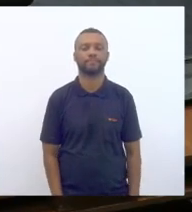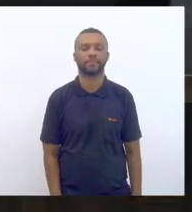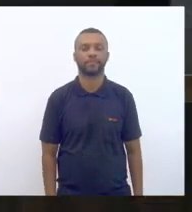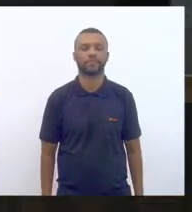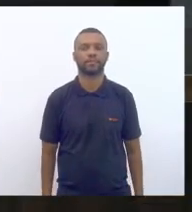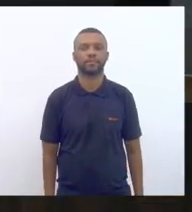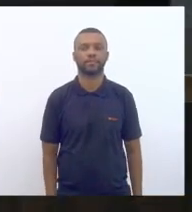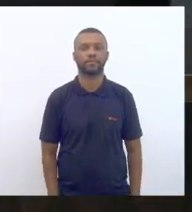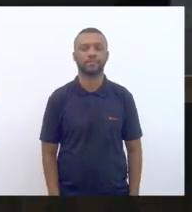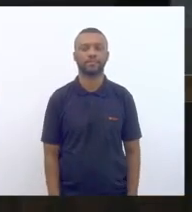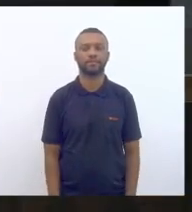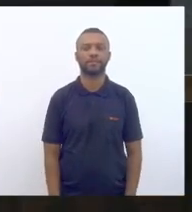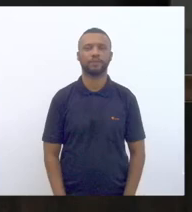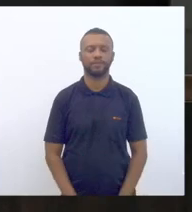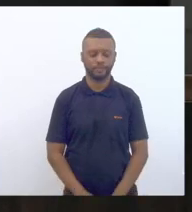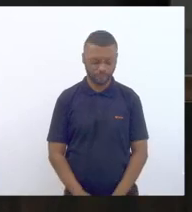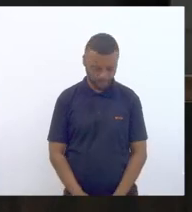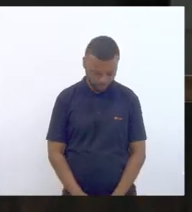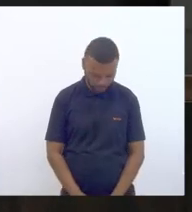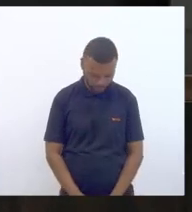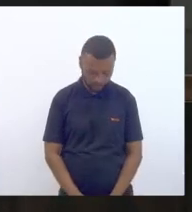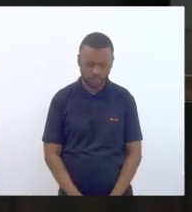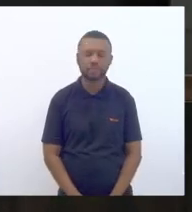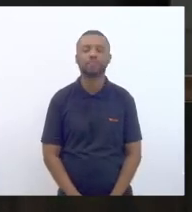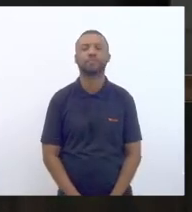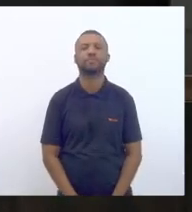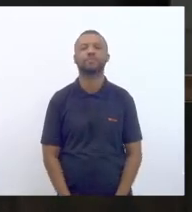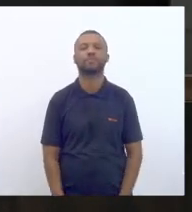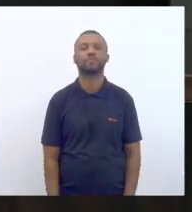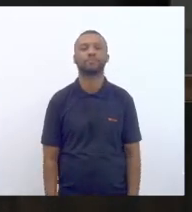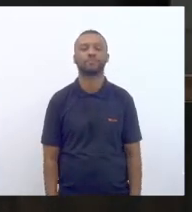qualquer coisa, anotamos depois. Projeto de resolução